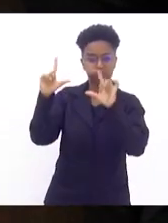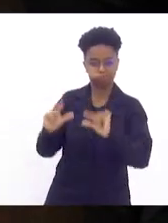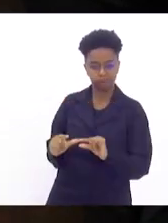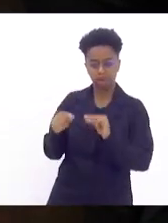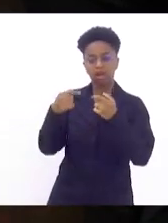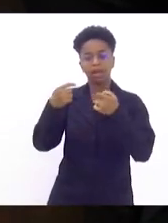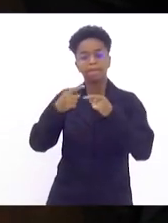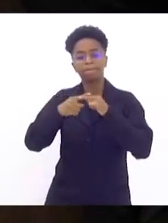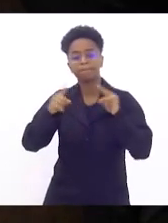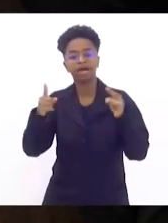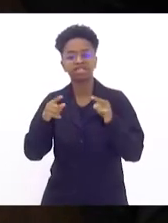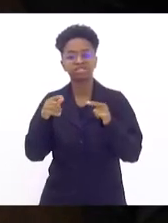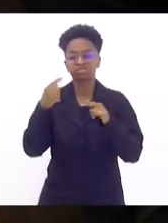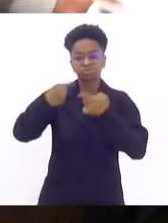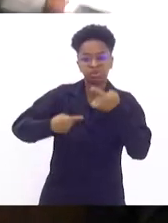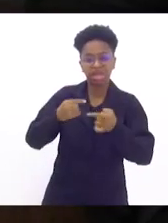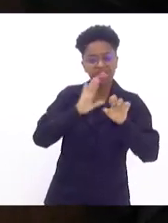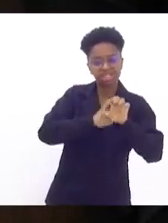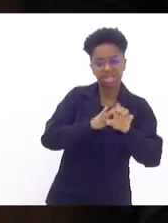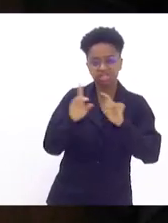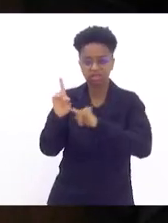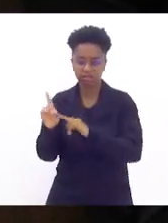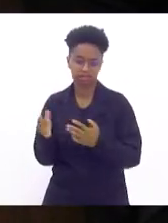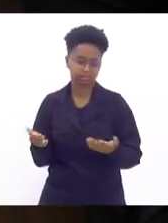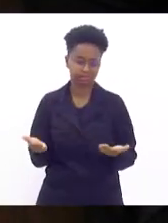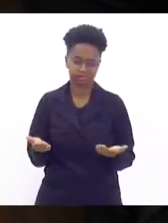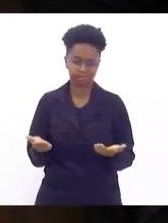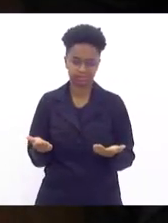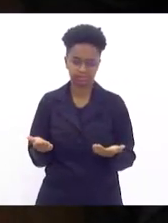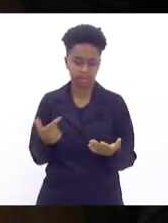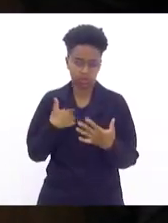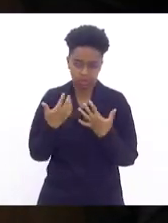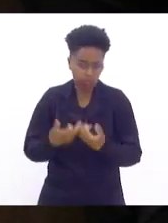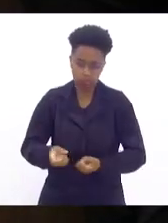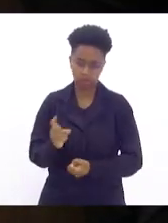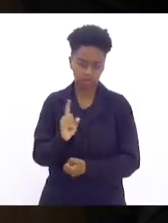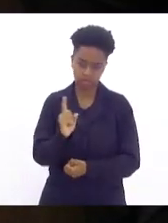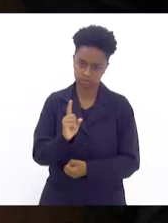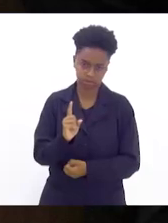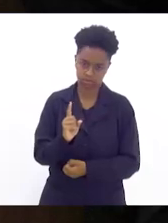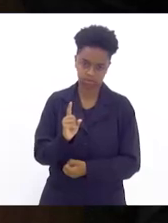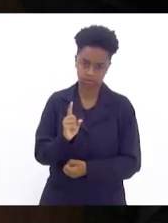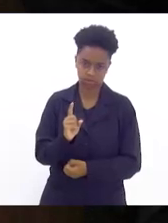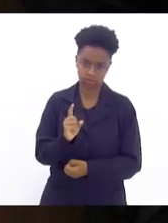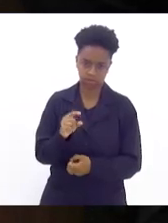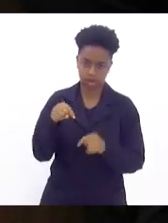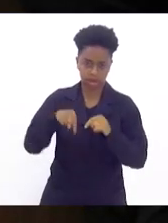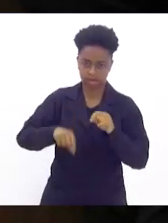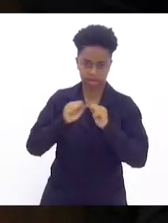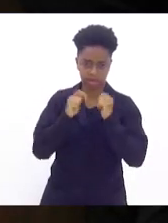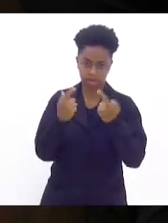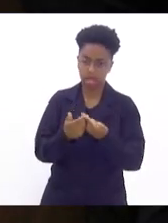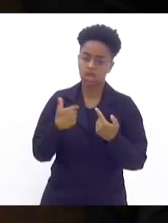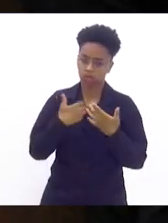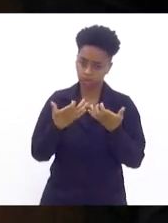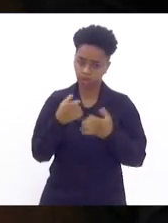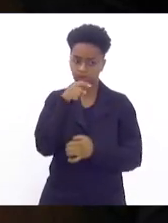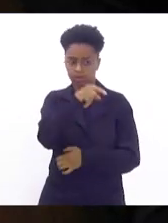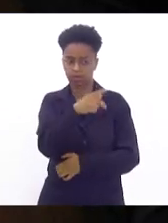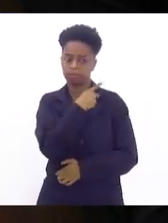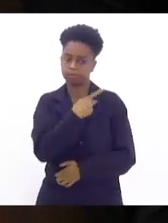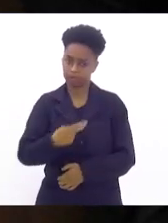discussão se é de esquerda se é de direita Então isso é inadmissível nessa casa Presidente eu queria que o senhor reconsiderasse